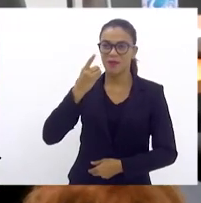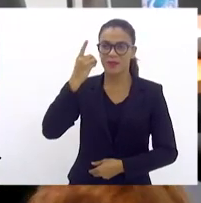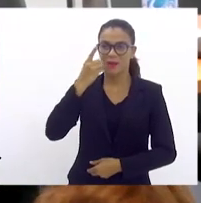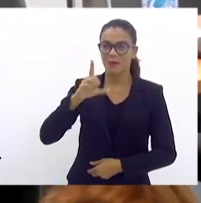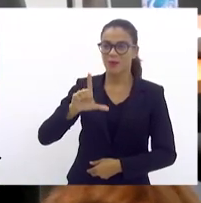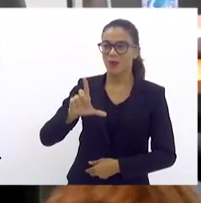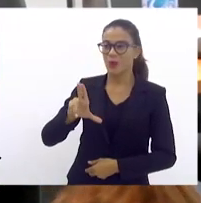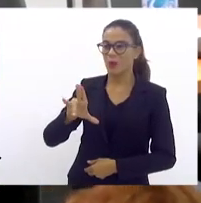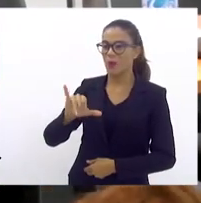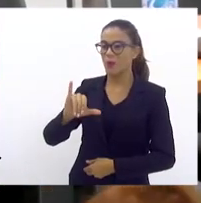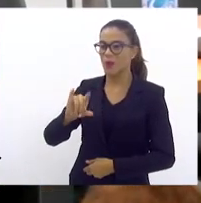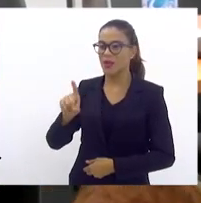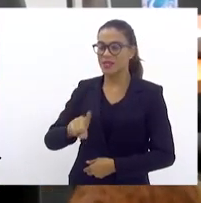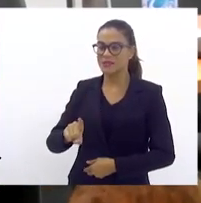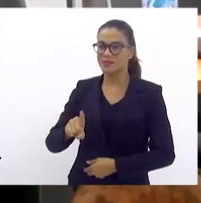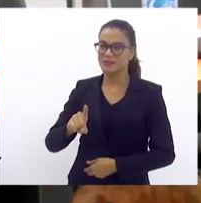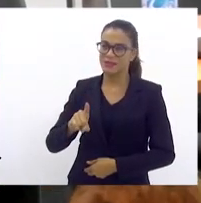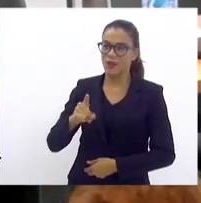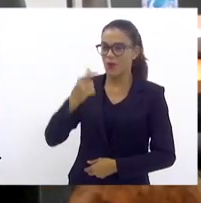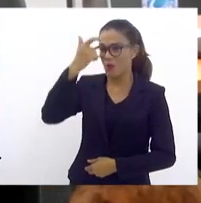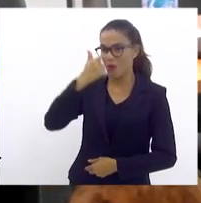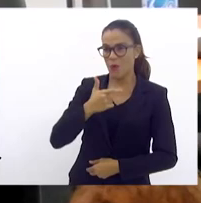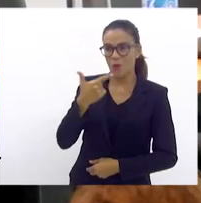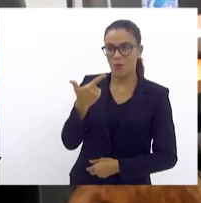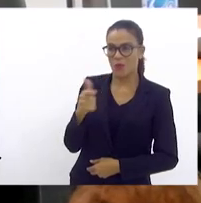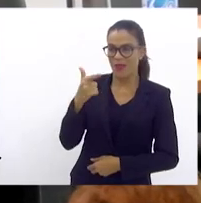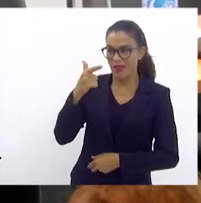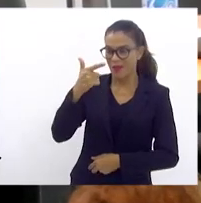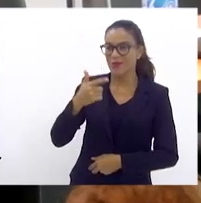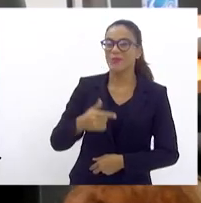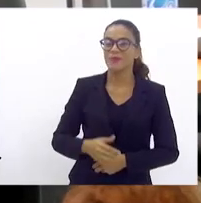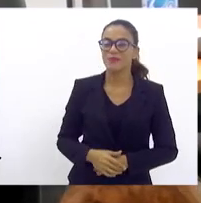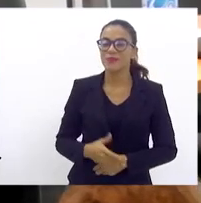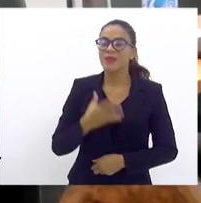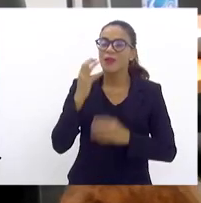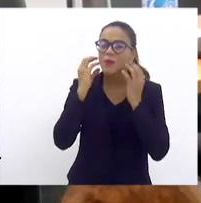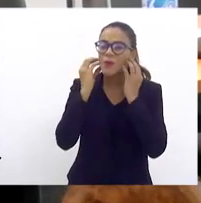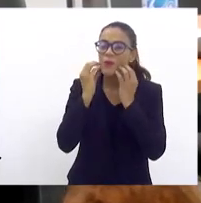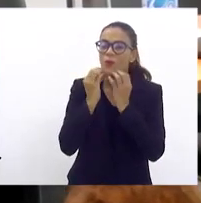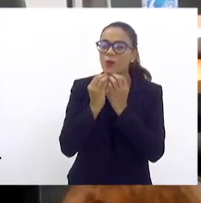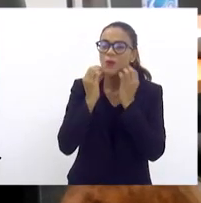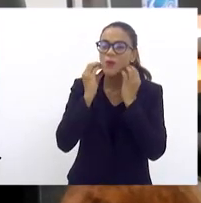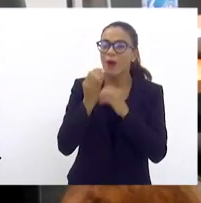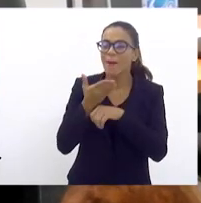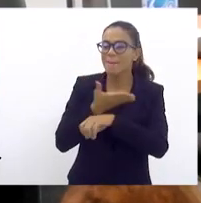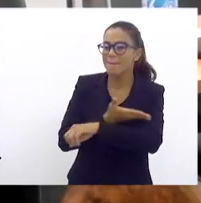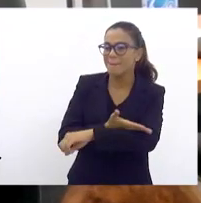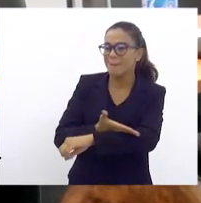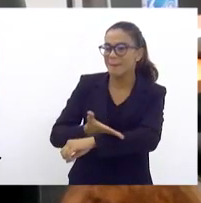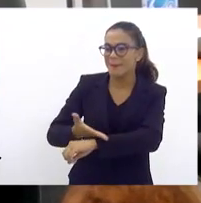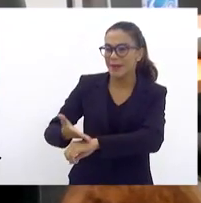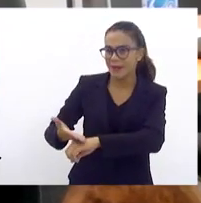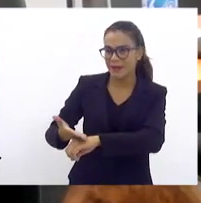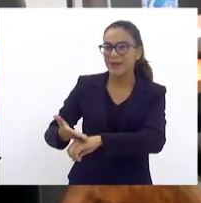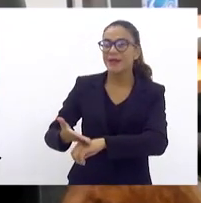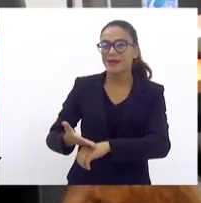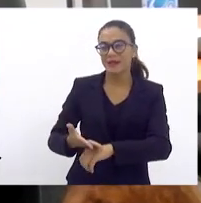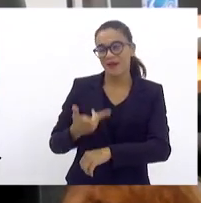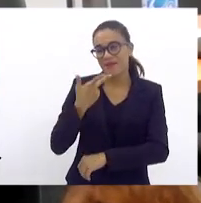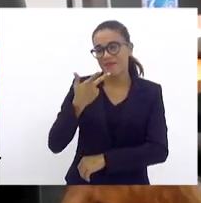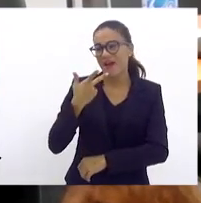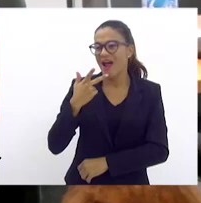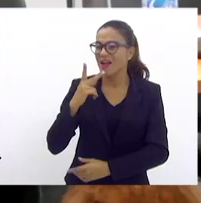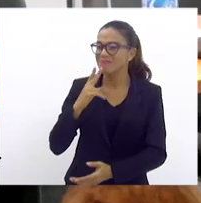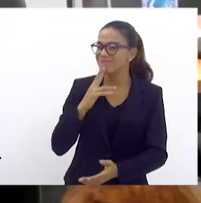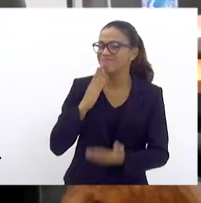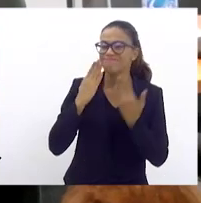tem um bom cabelo eu não tenho sou tenho uma barba grisalha que já entrega um pouco a